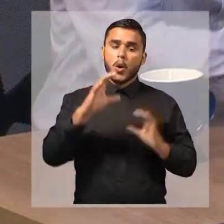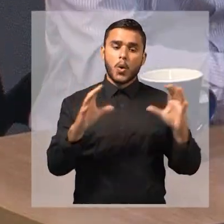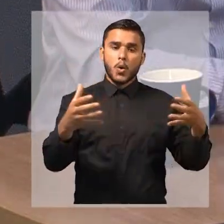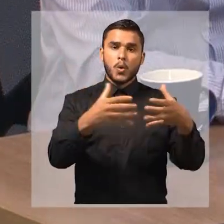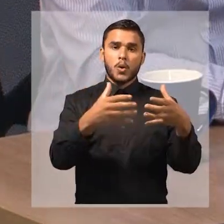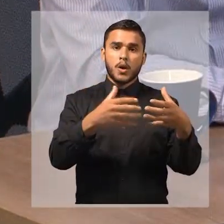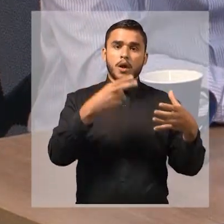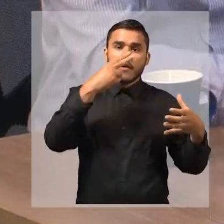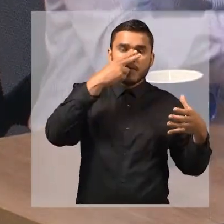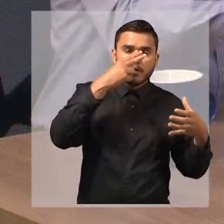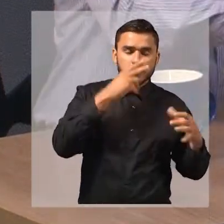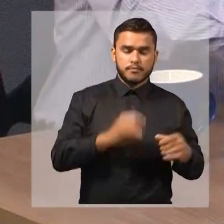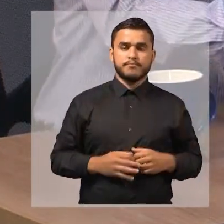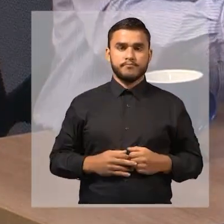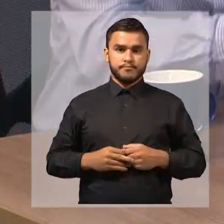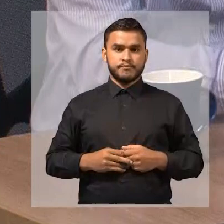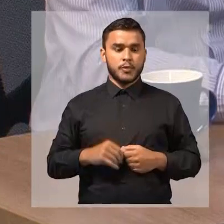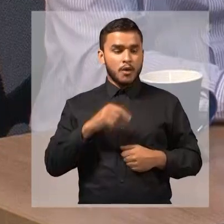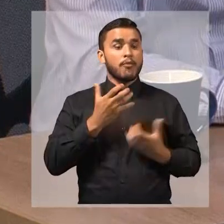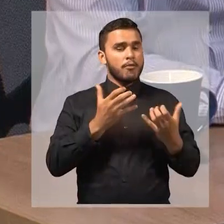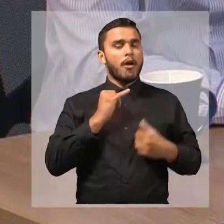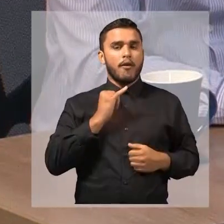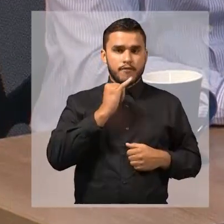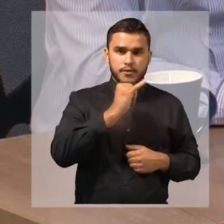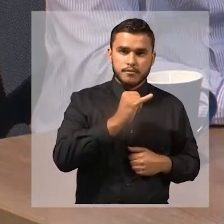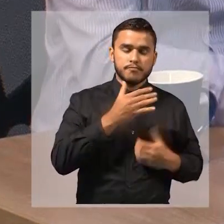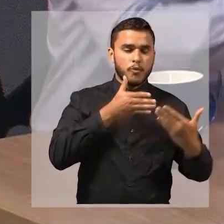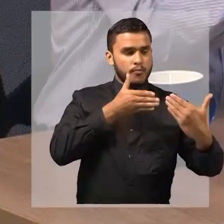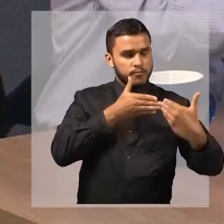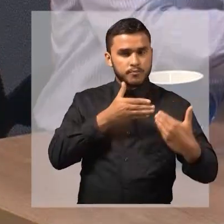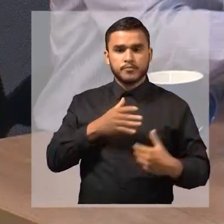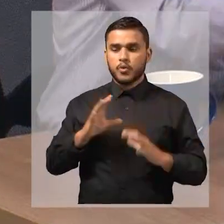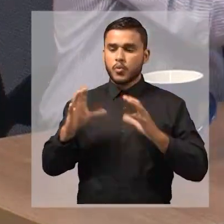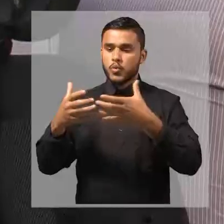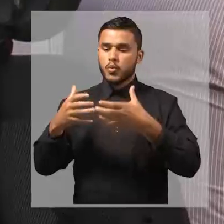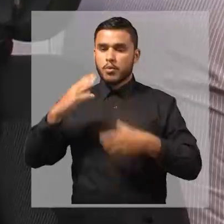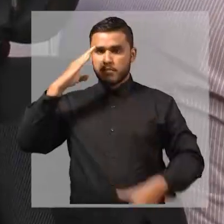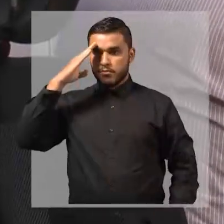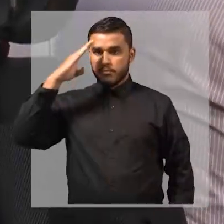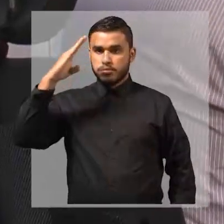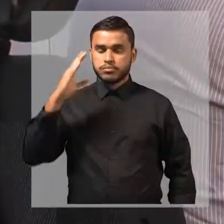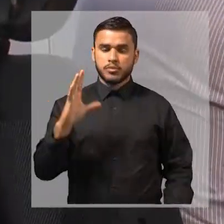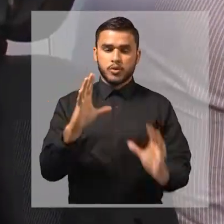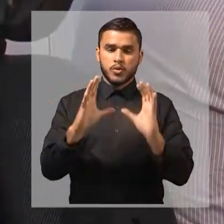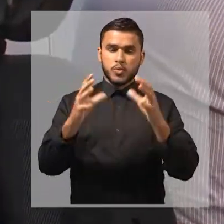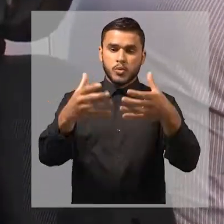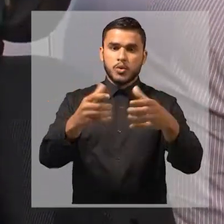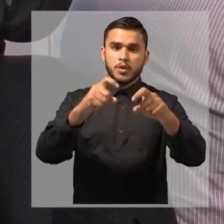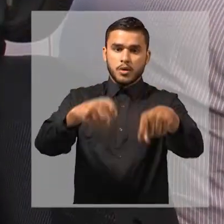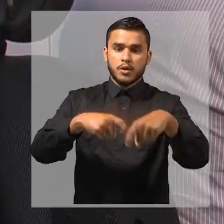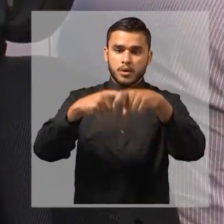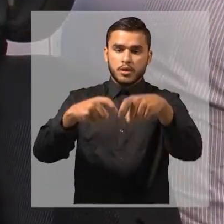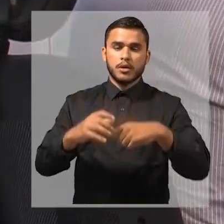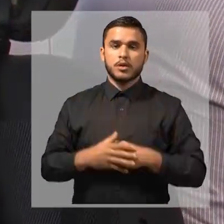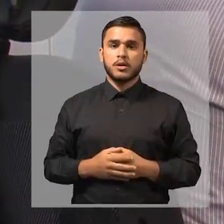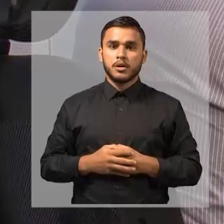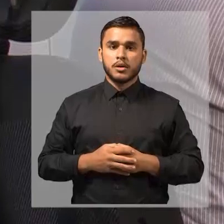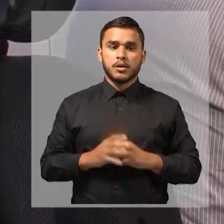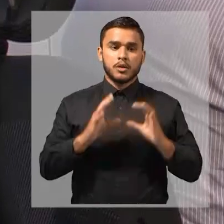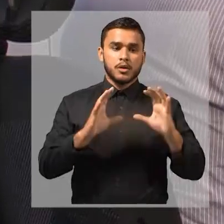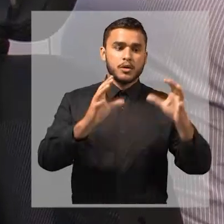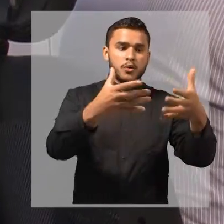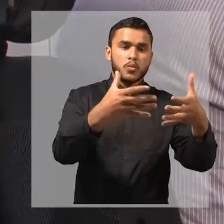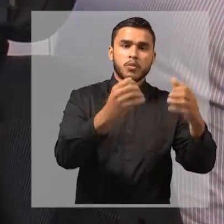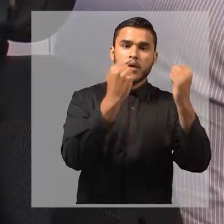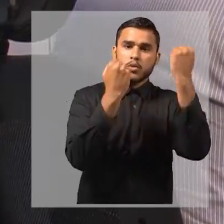a bancada dos evangélicos, a bancada dos militares, né, dos ruralistas, aí do pessoal